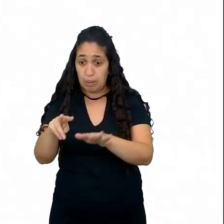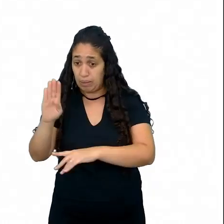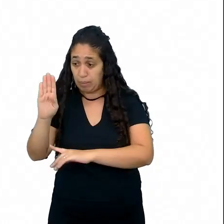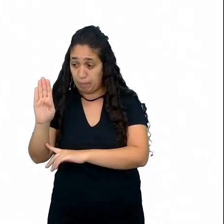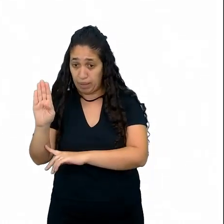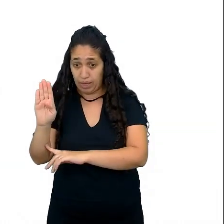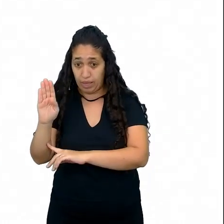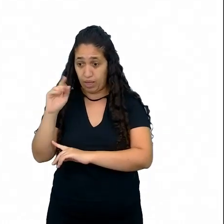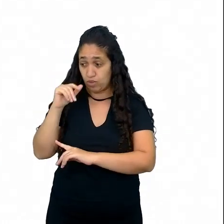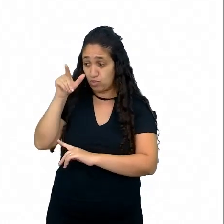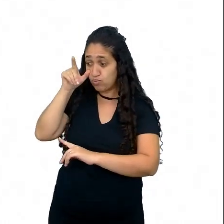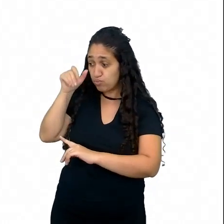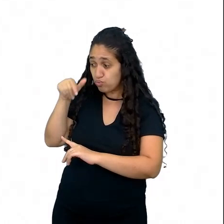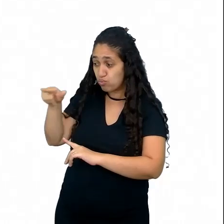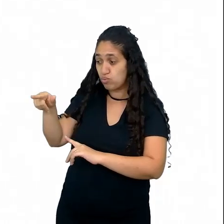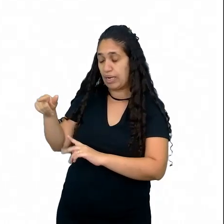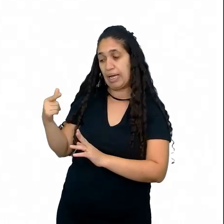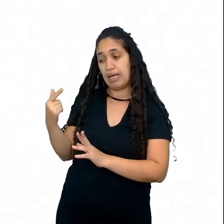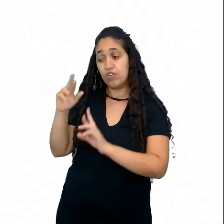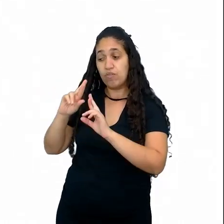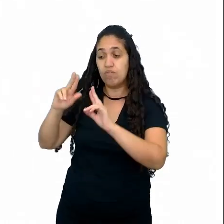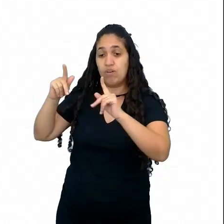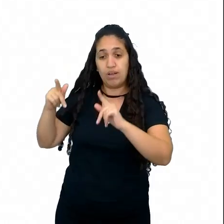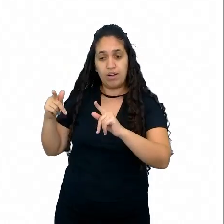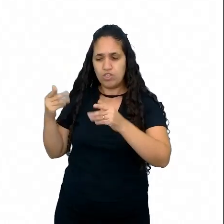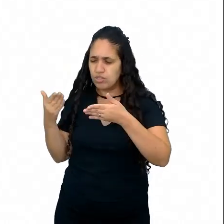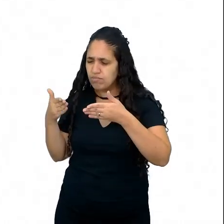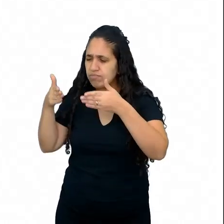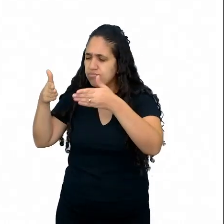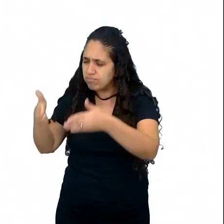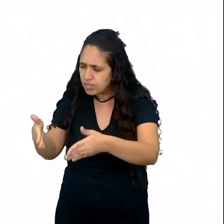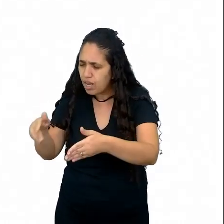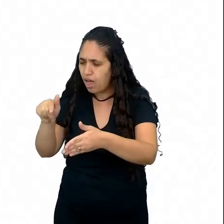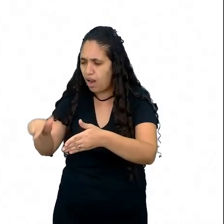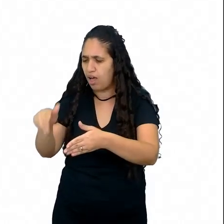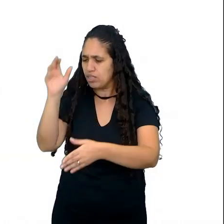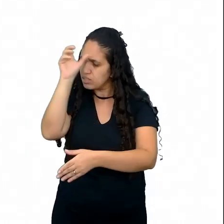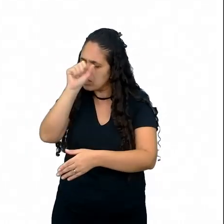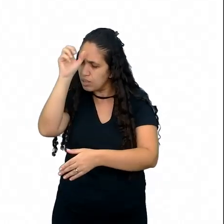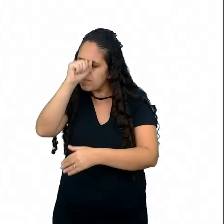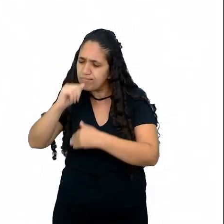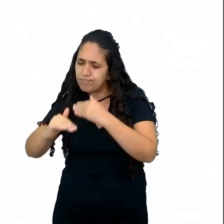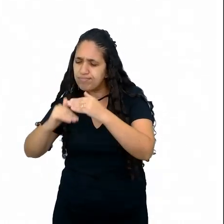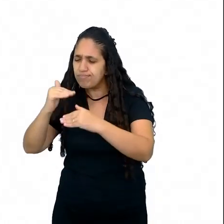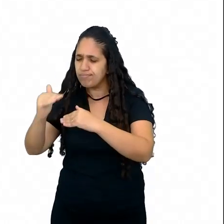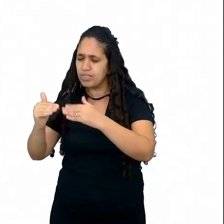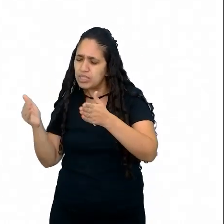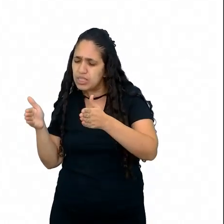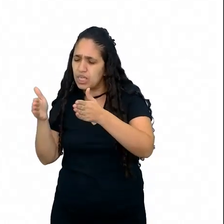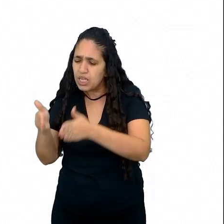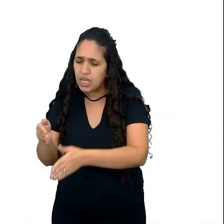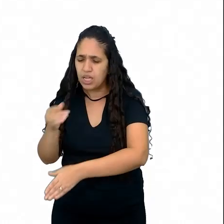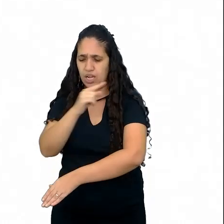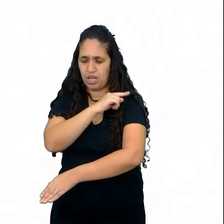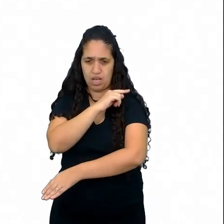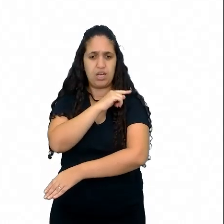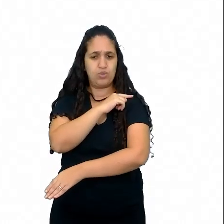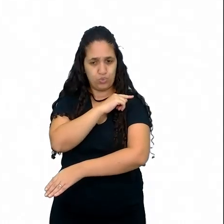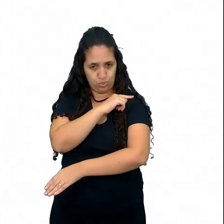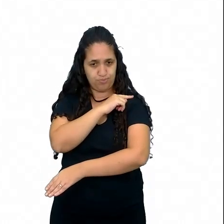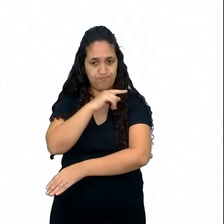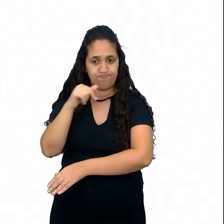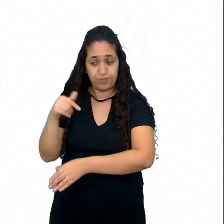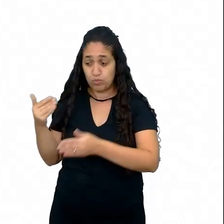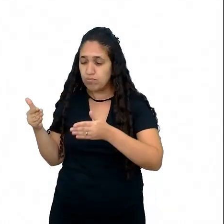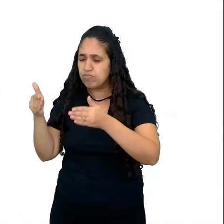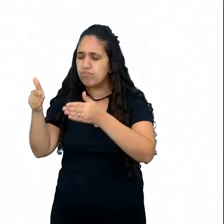um pouco mais aguçado, nós estamos olhando o quê? Para aquela situação de aprendizagem, para aquele ano, para aquela série. Então, nesse caso, nós